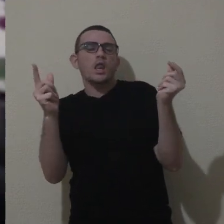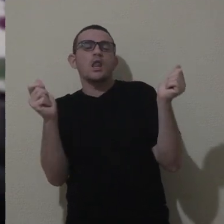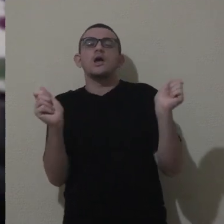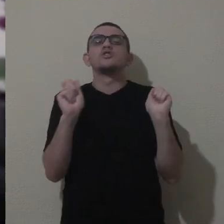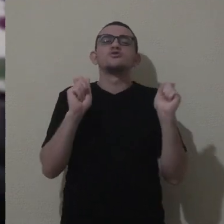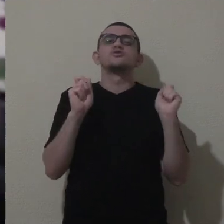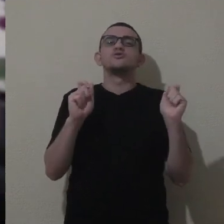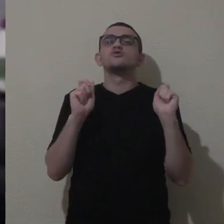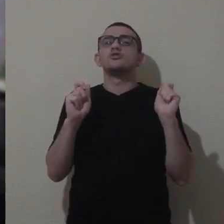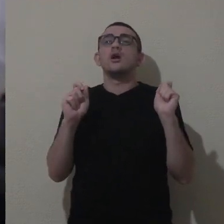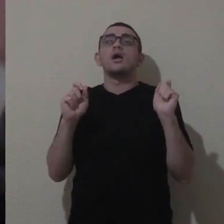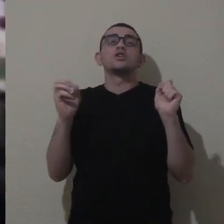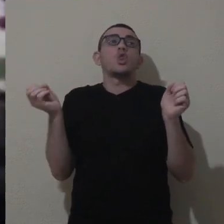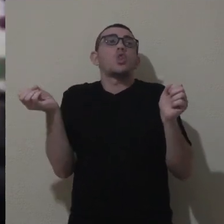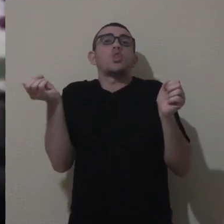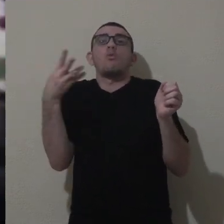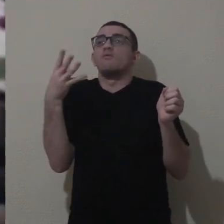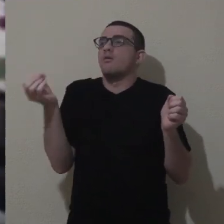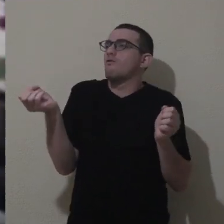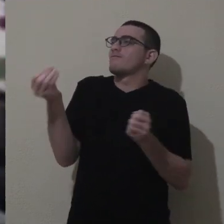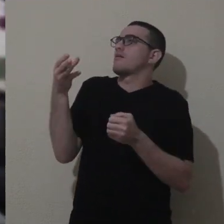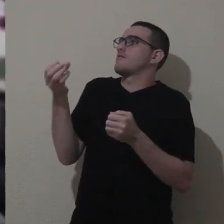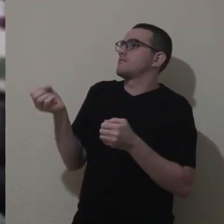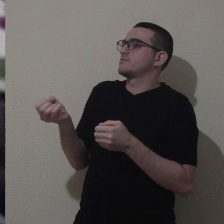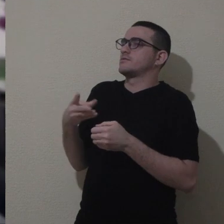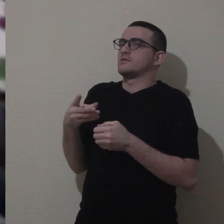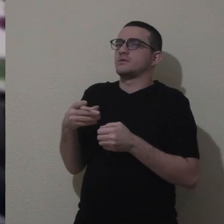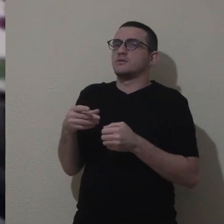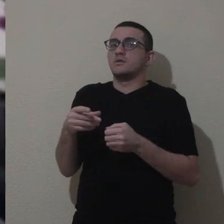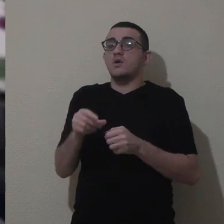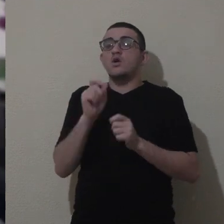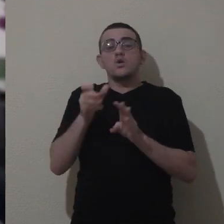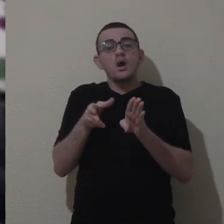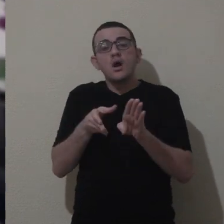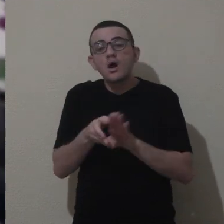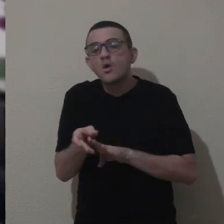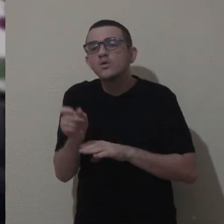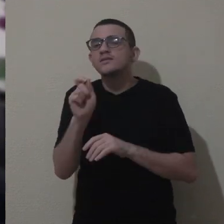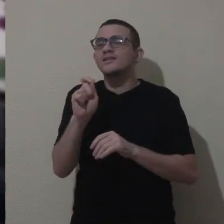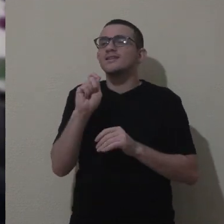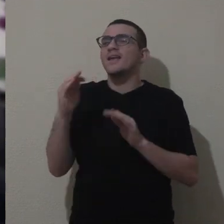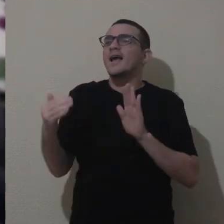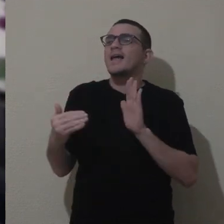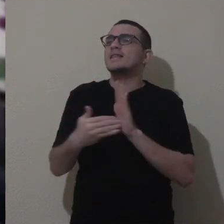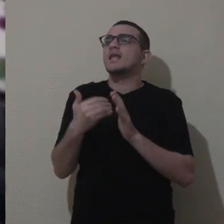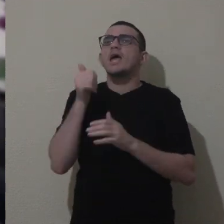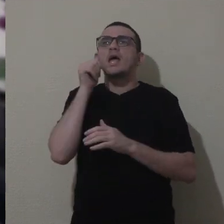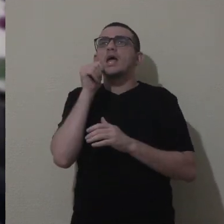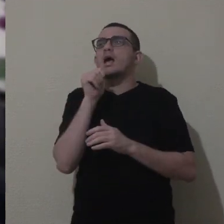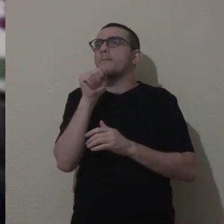enriquecido no sentido de muitas novidades, tá? Então, recomenda-se que até